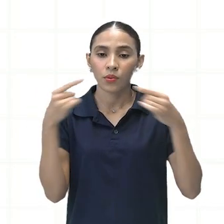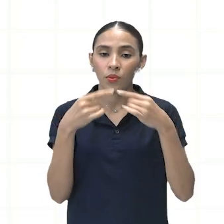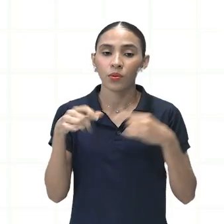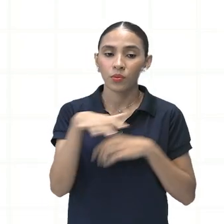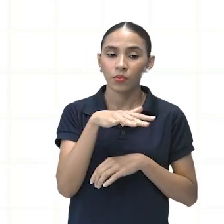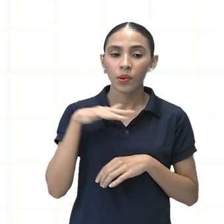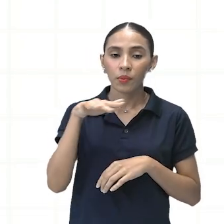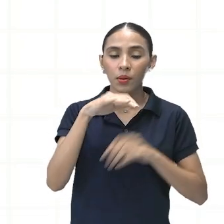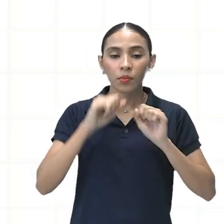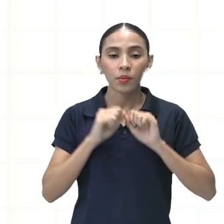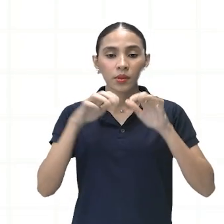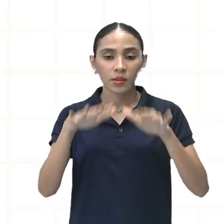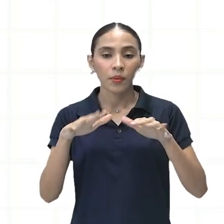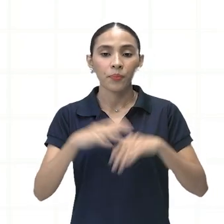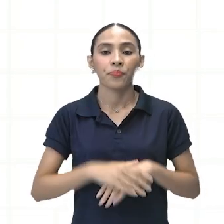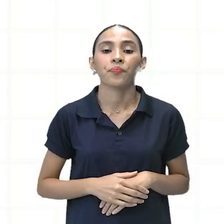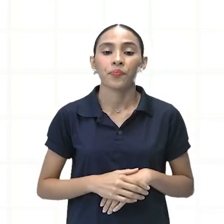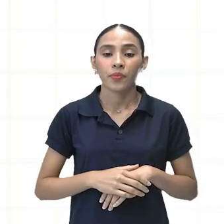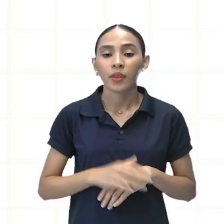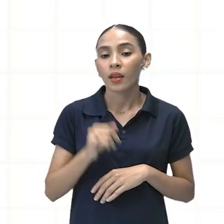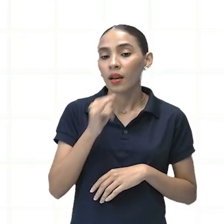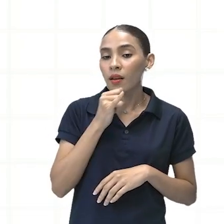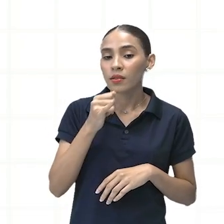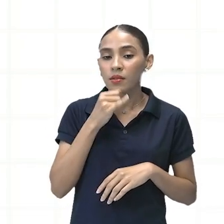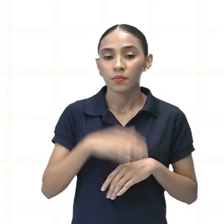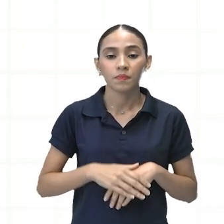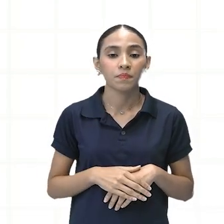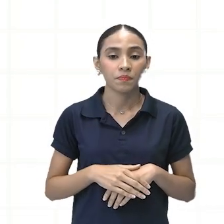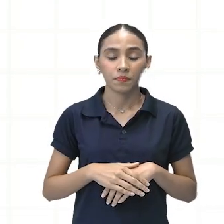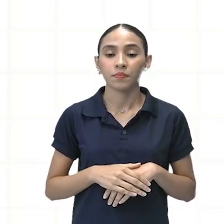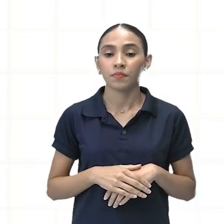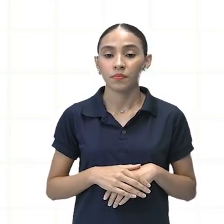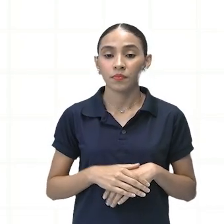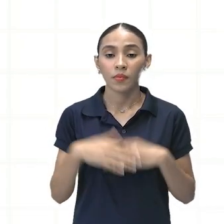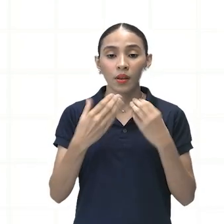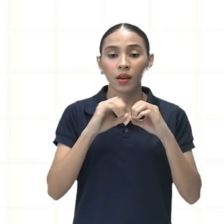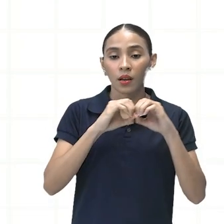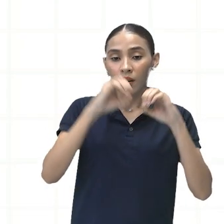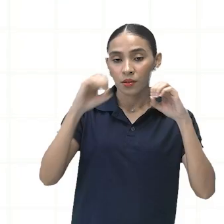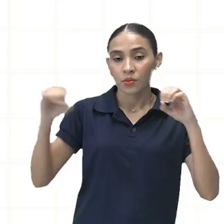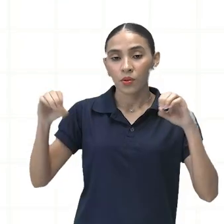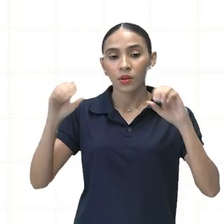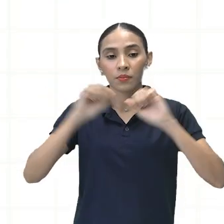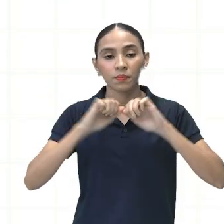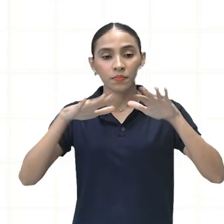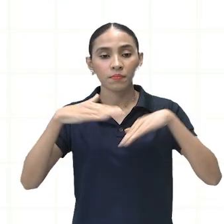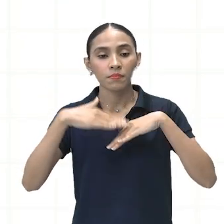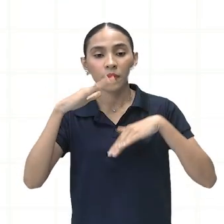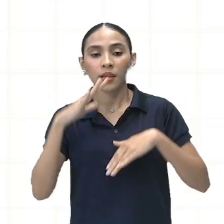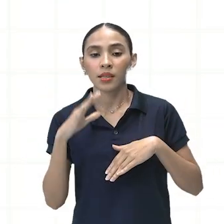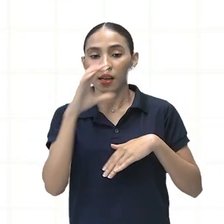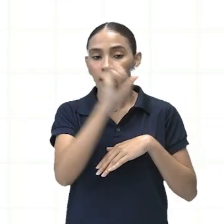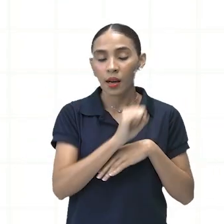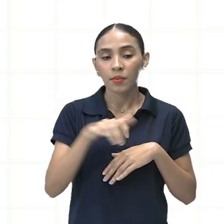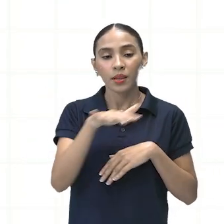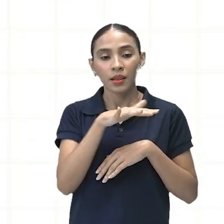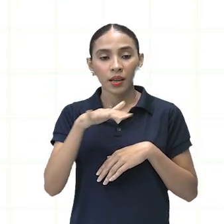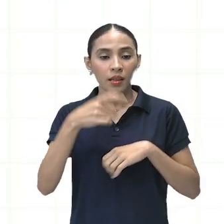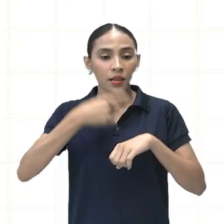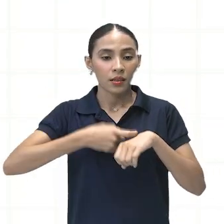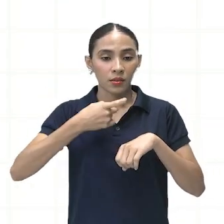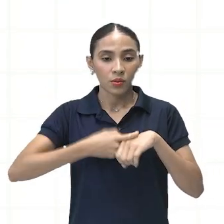acordo com um meio de propagação. Por exemplo, essas ondas elas se propagam mais rapidamente em